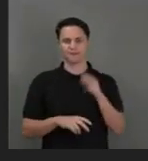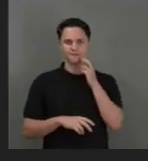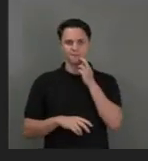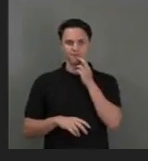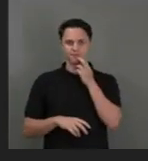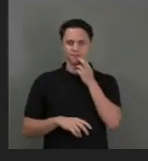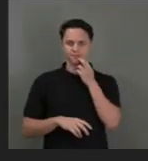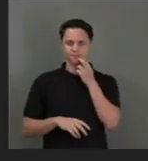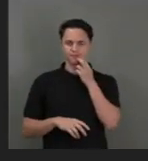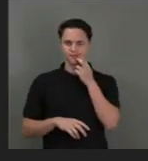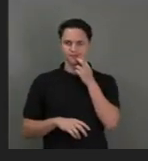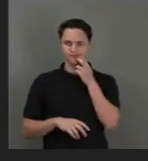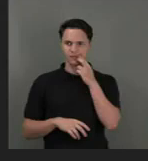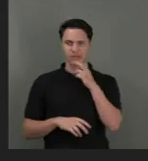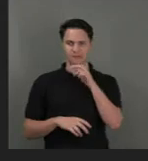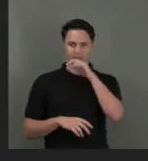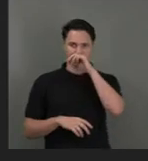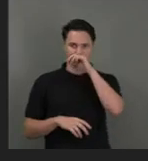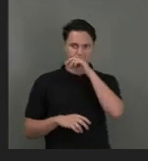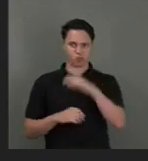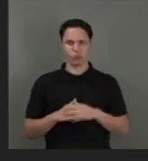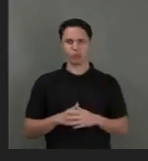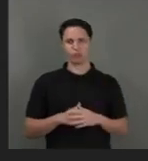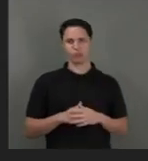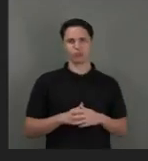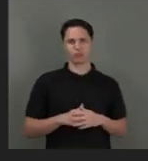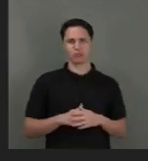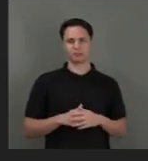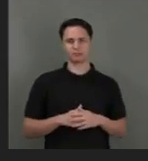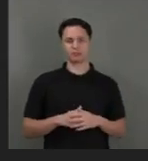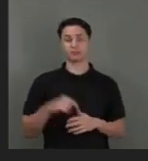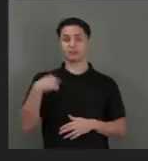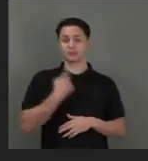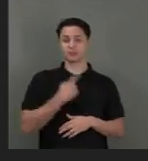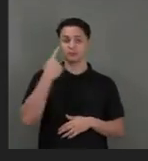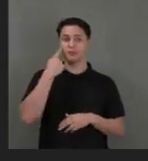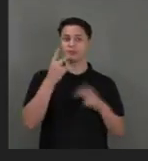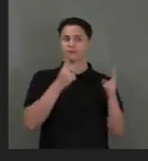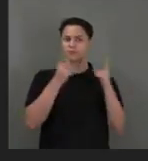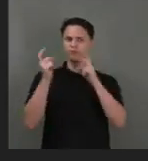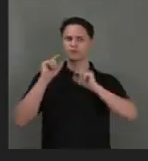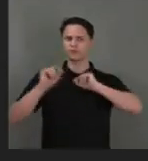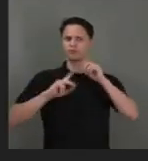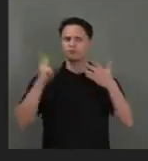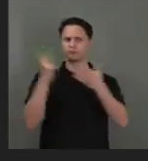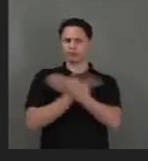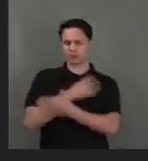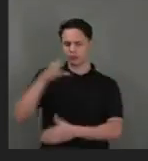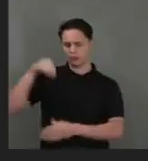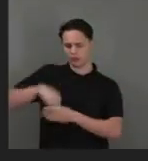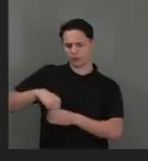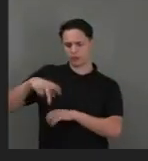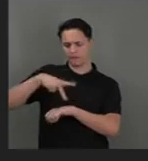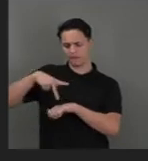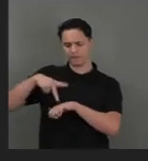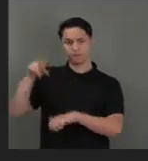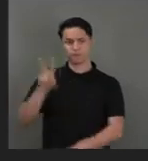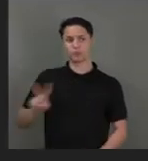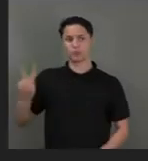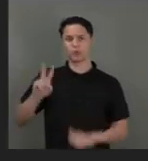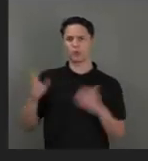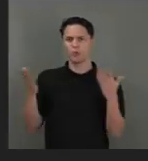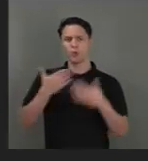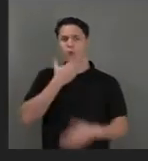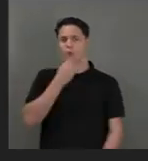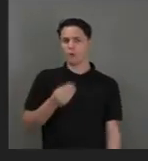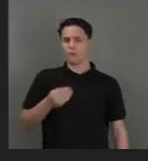Como se não bastasse, senhor presidente, o que está acontecendo dentro de seu país, que é a Venezuela, Maduro